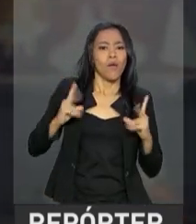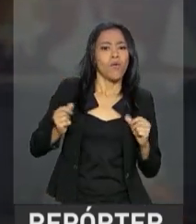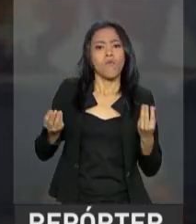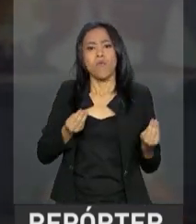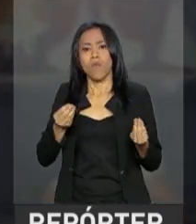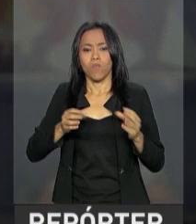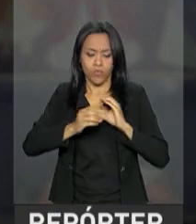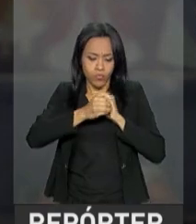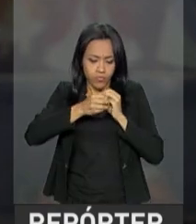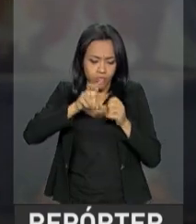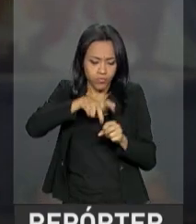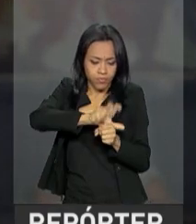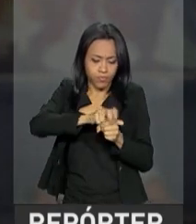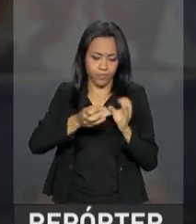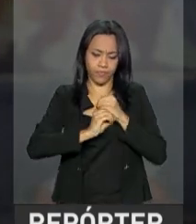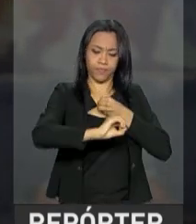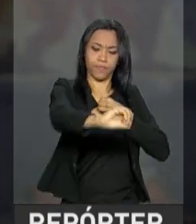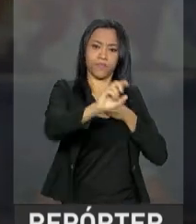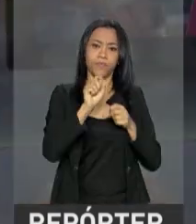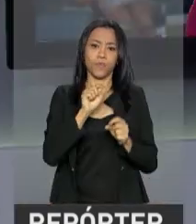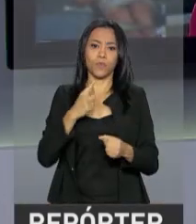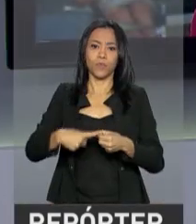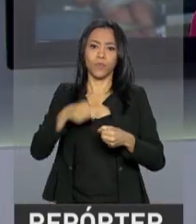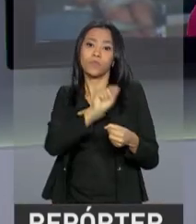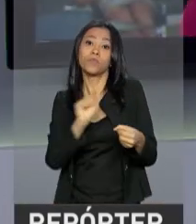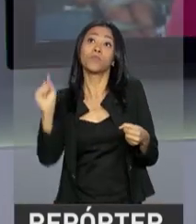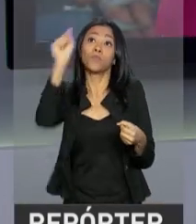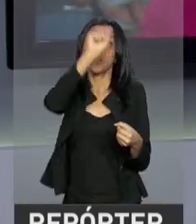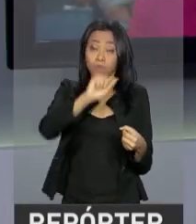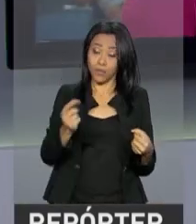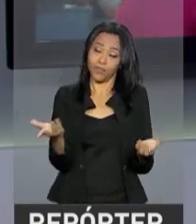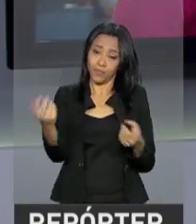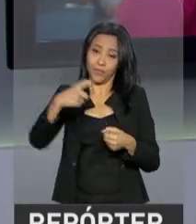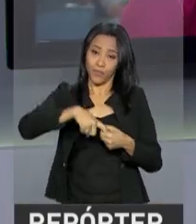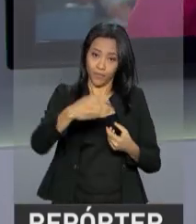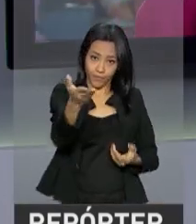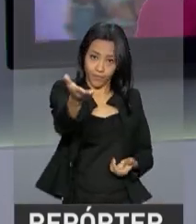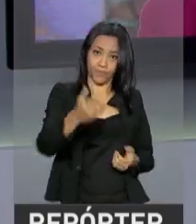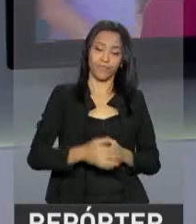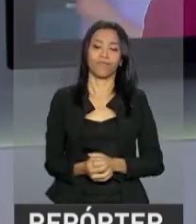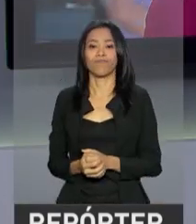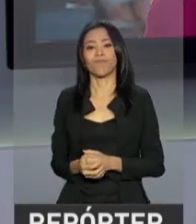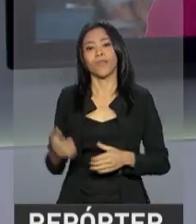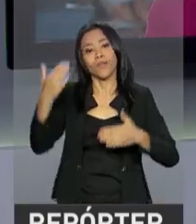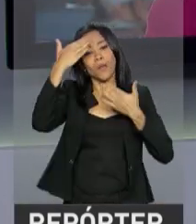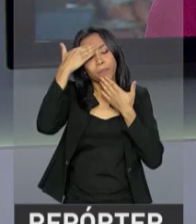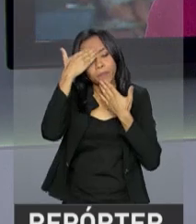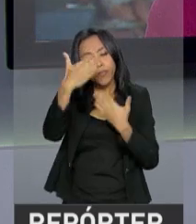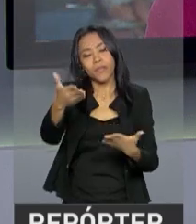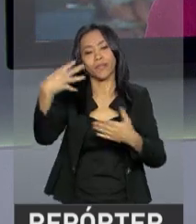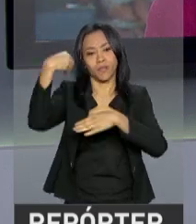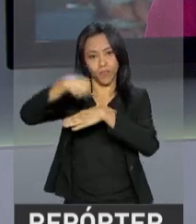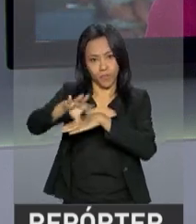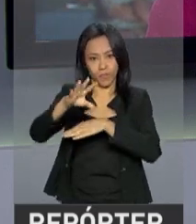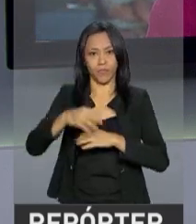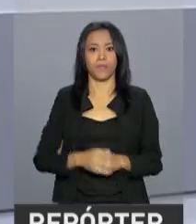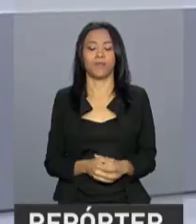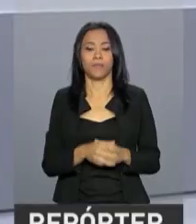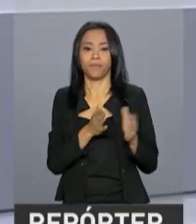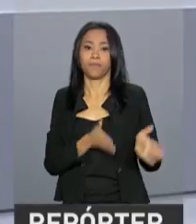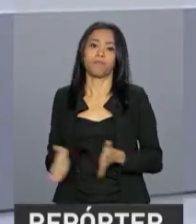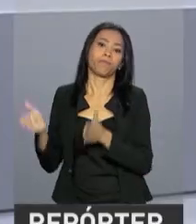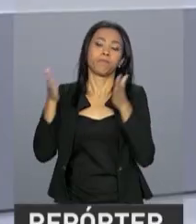aí nos municípios volto com vocês no estúdio thaissa muito obrigada hb pelas suas informações